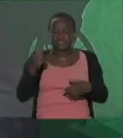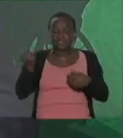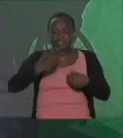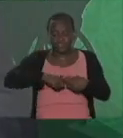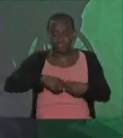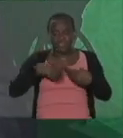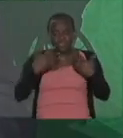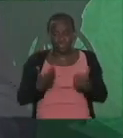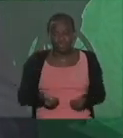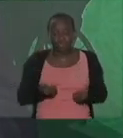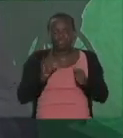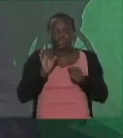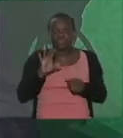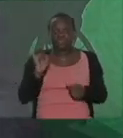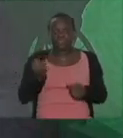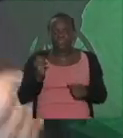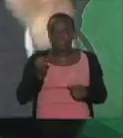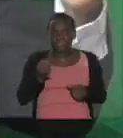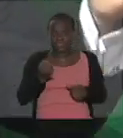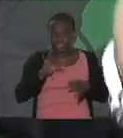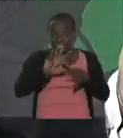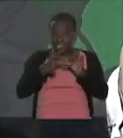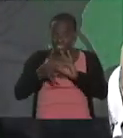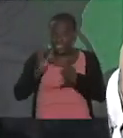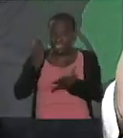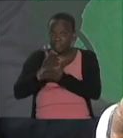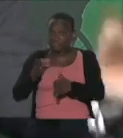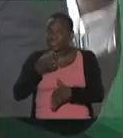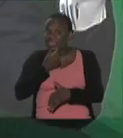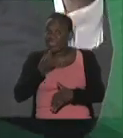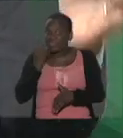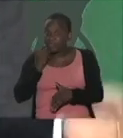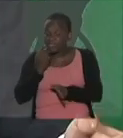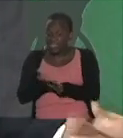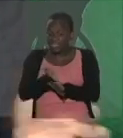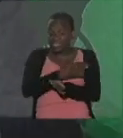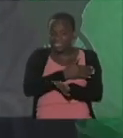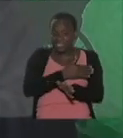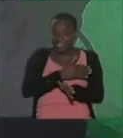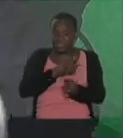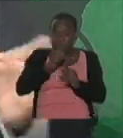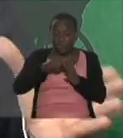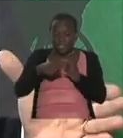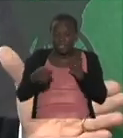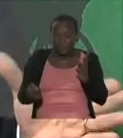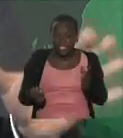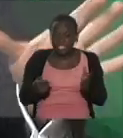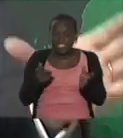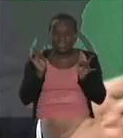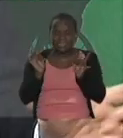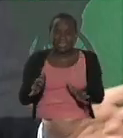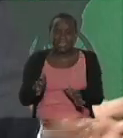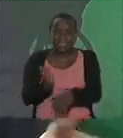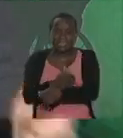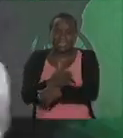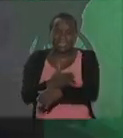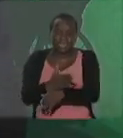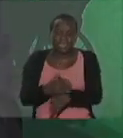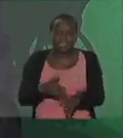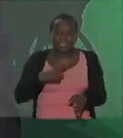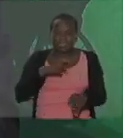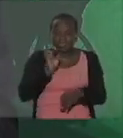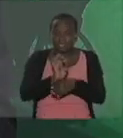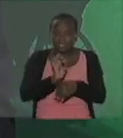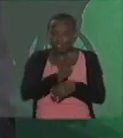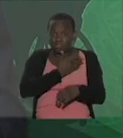pegou o Maracanã de volta em Janeiro jogos olímpicos terminaram em setembro ficou-se 4 meses terra de ninguém com